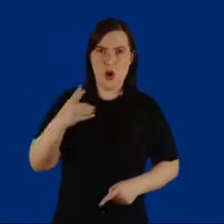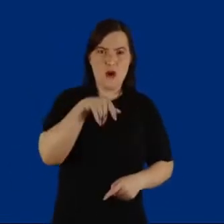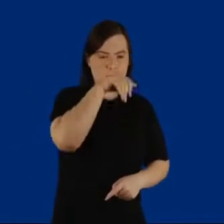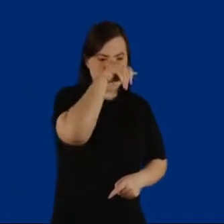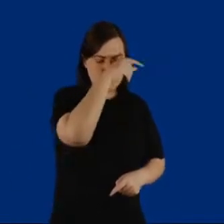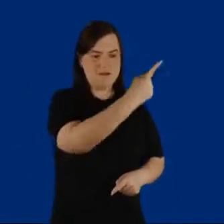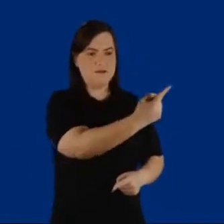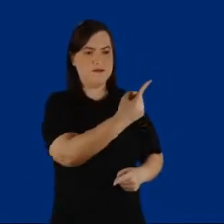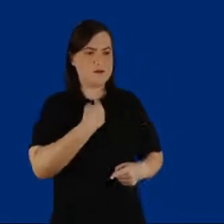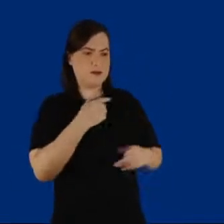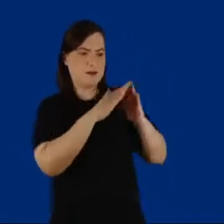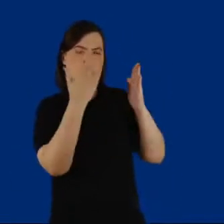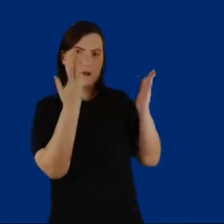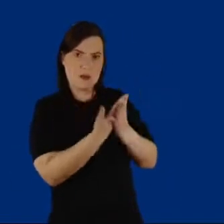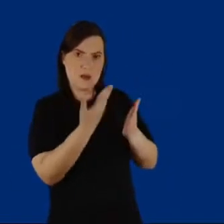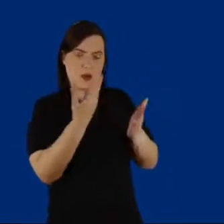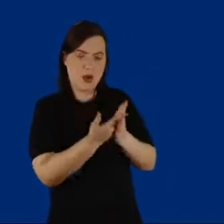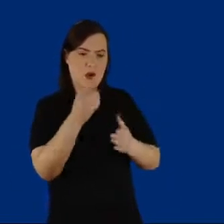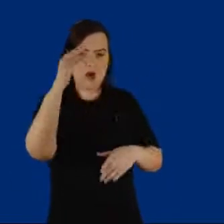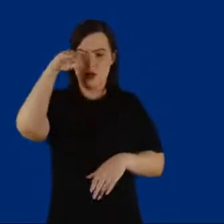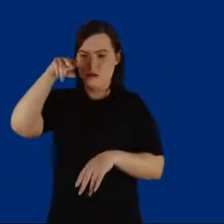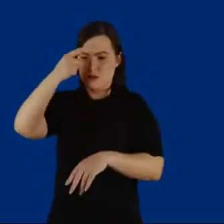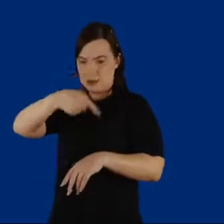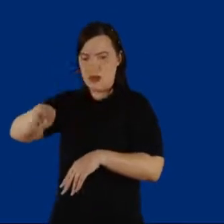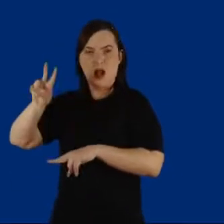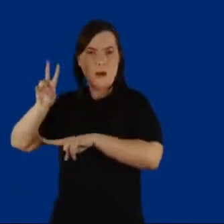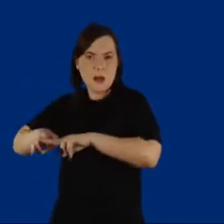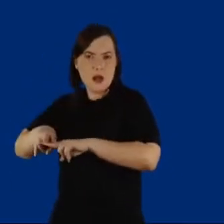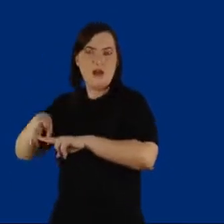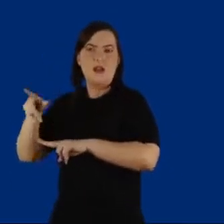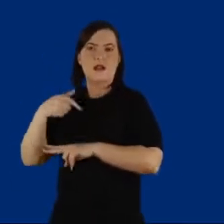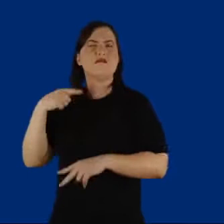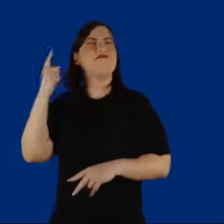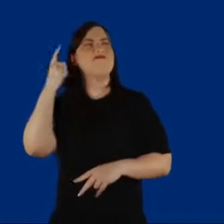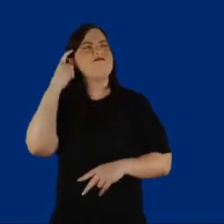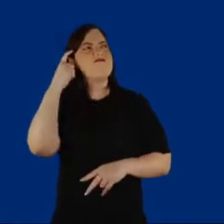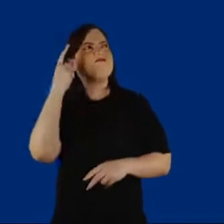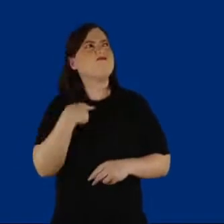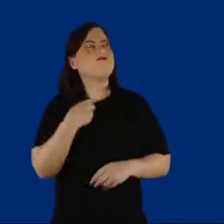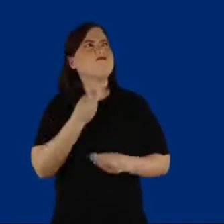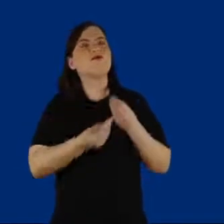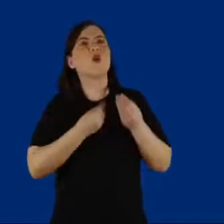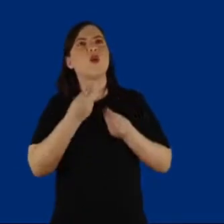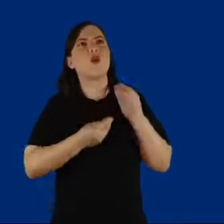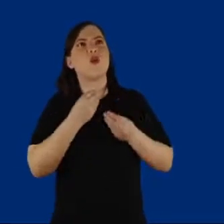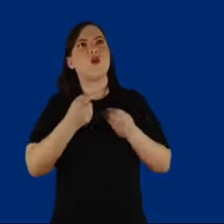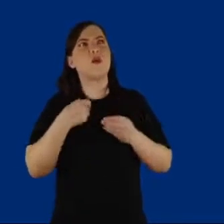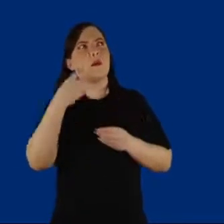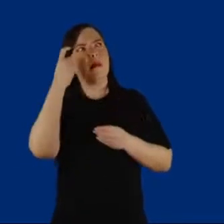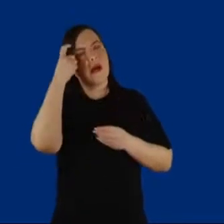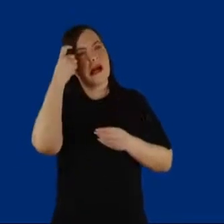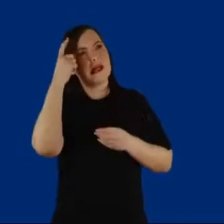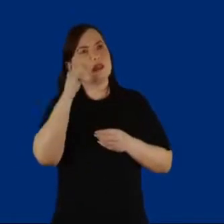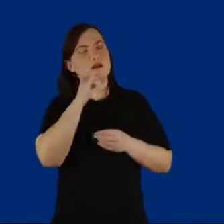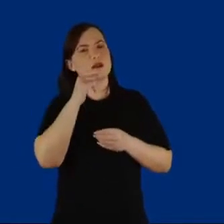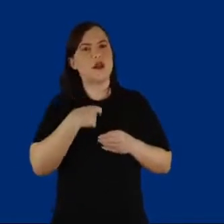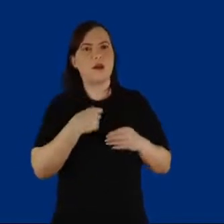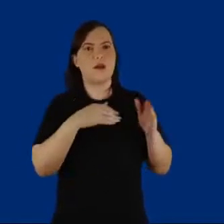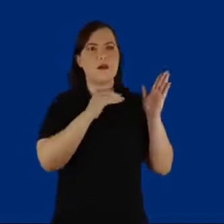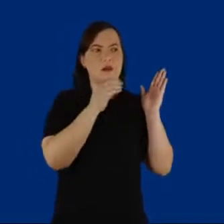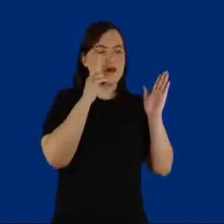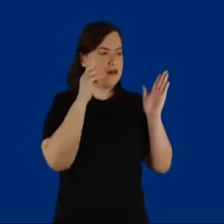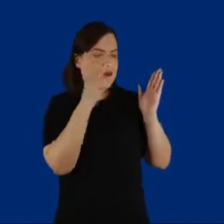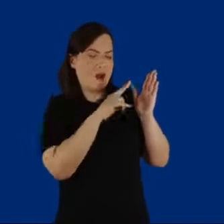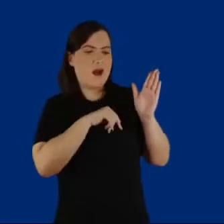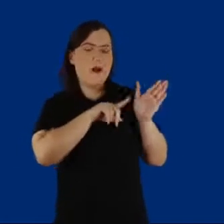escola, estava acabando na prisão. Então, nós pensamos assim, será que podemos pensar nisso? E, de acordo com a pesquisa,